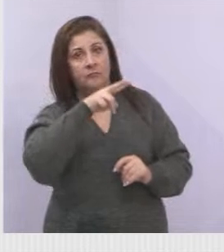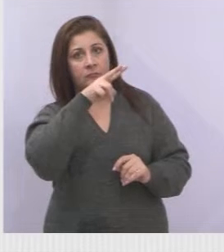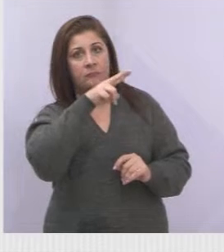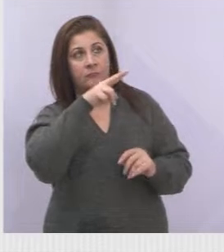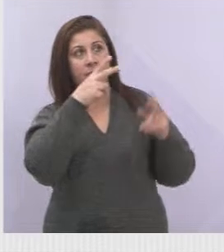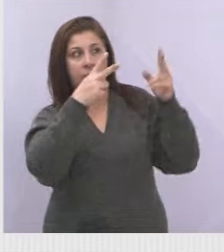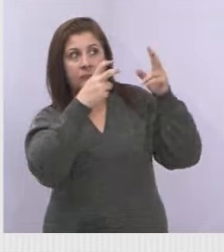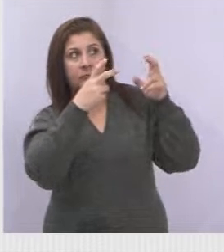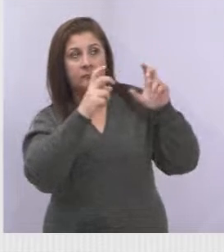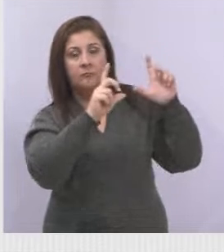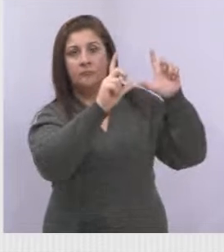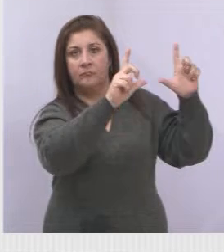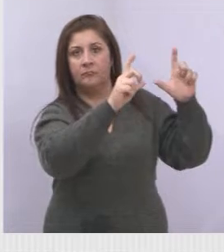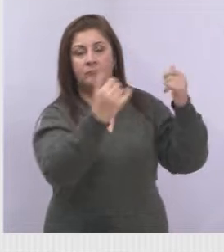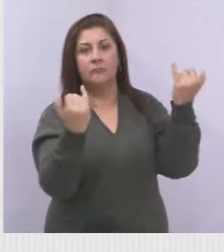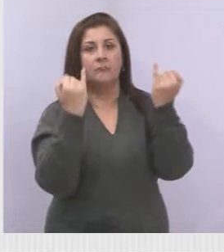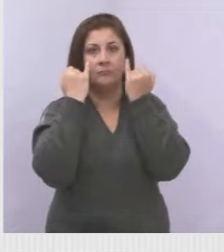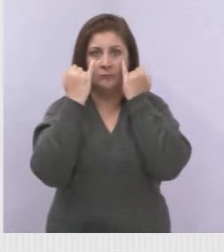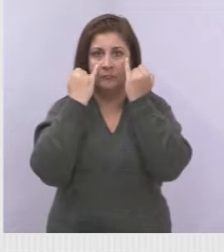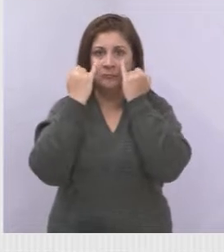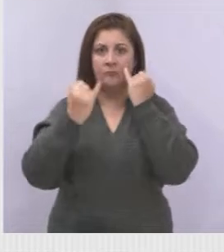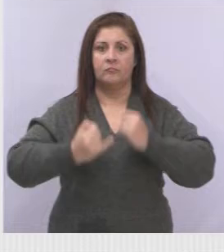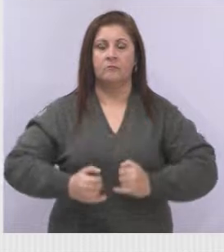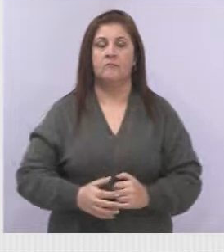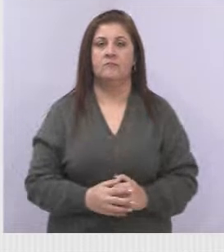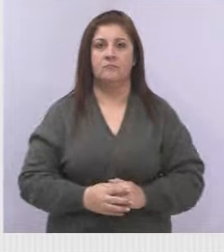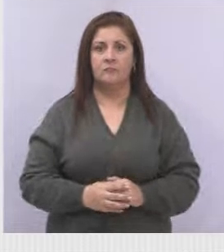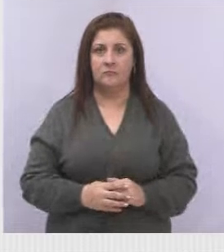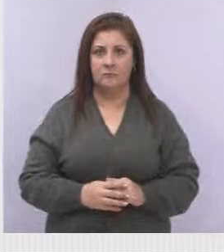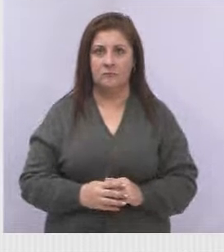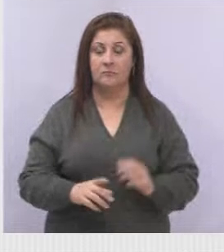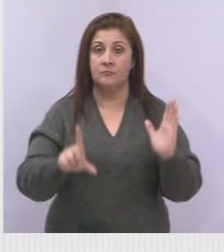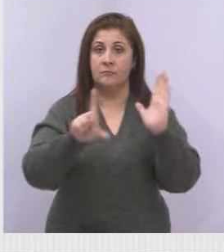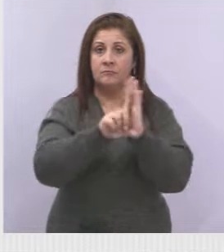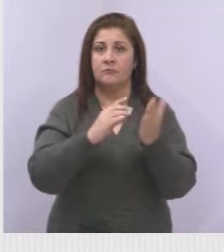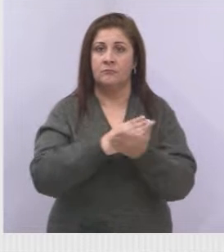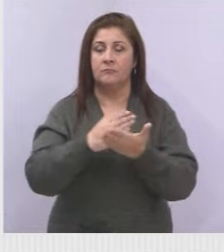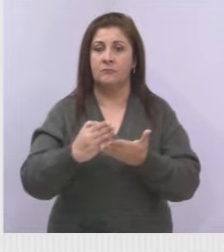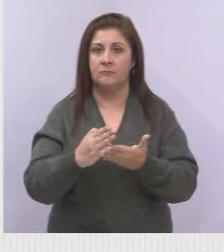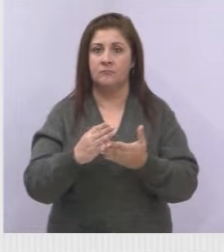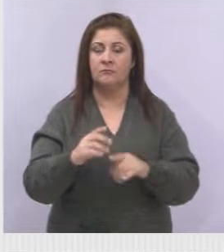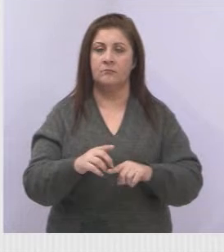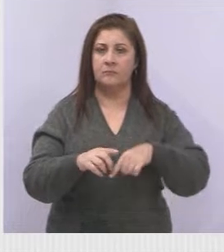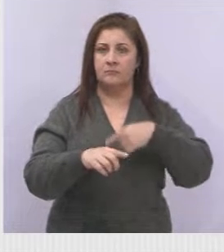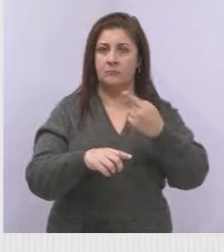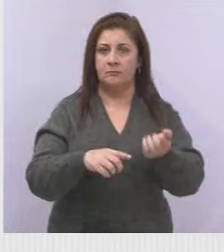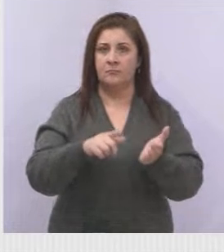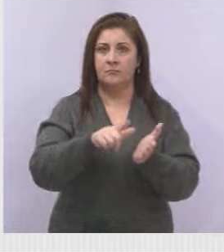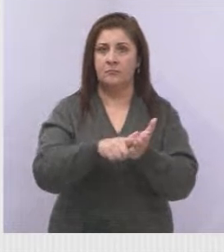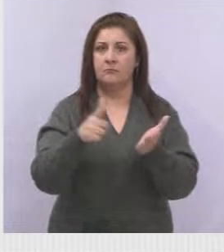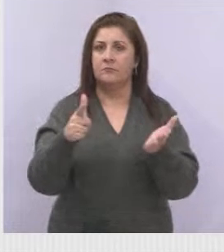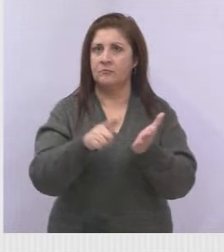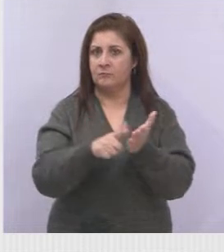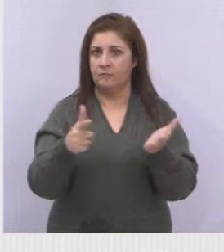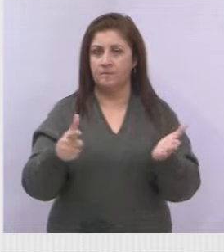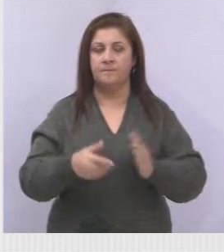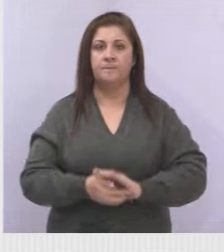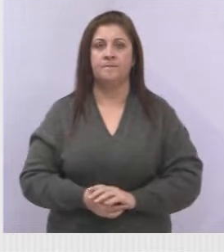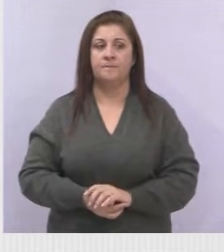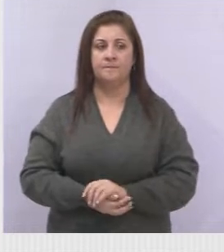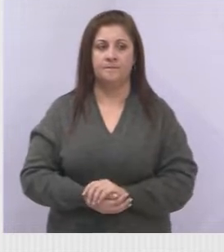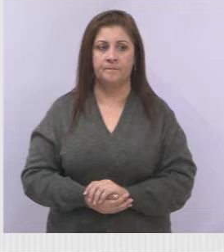informações neles contidas. Essa lei entra em vigor na data de sua